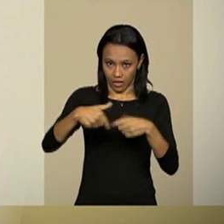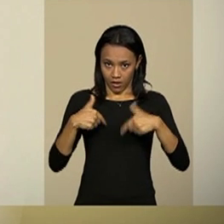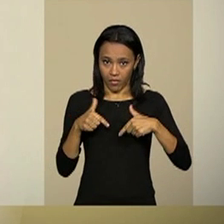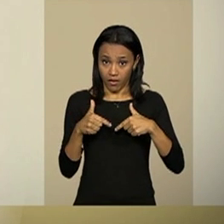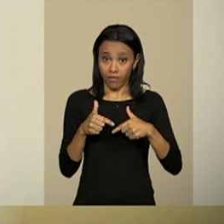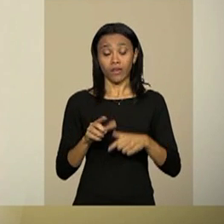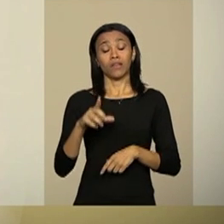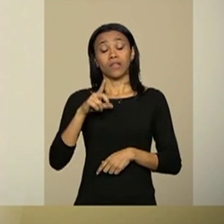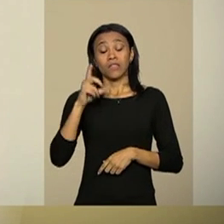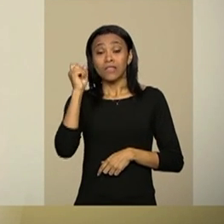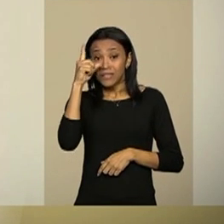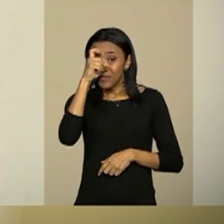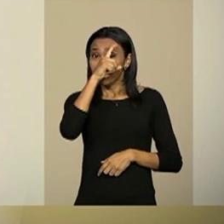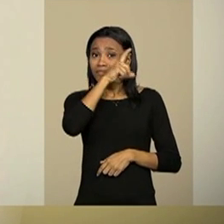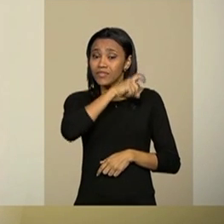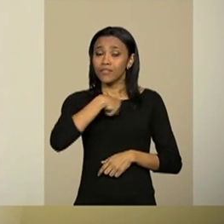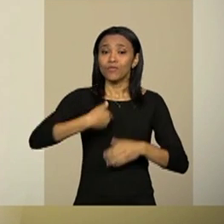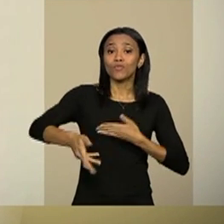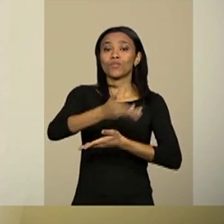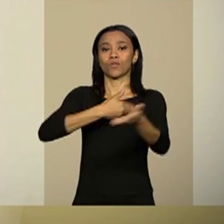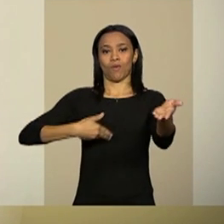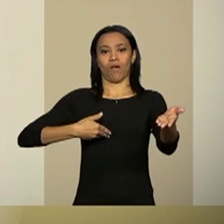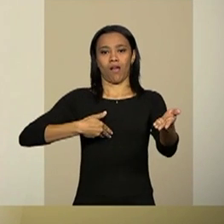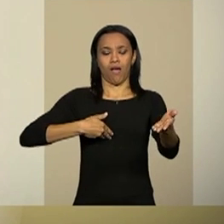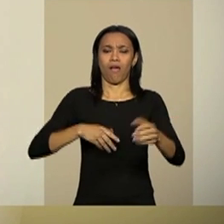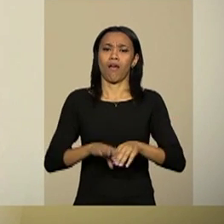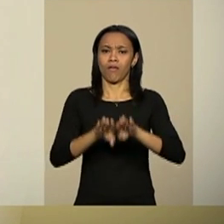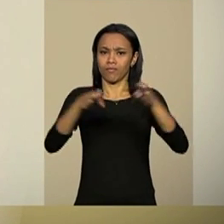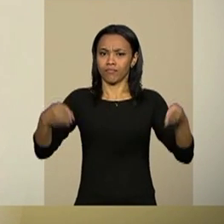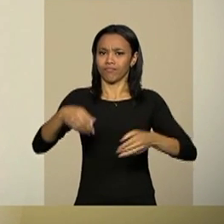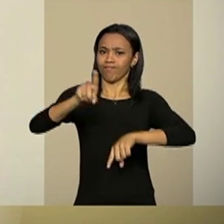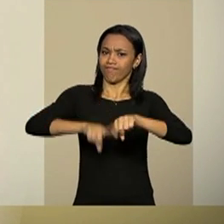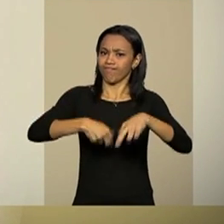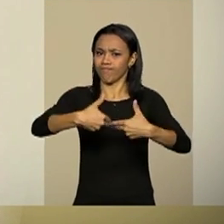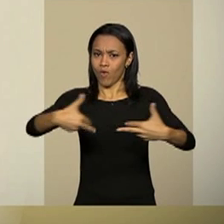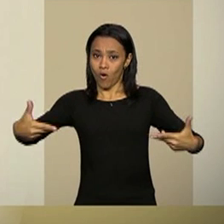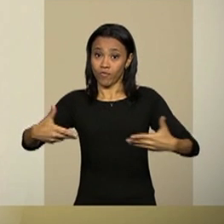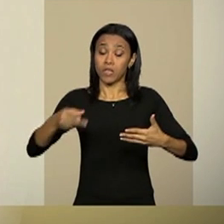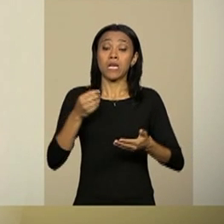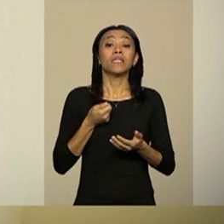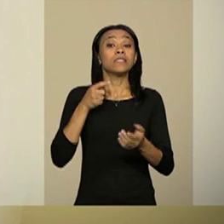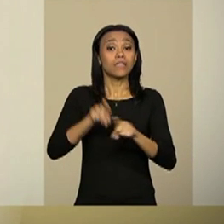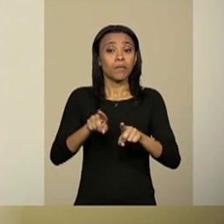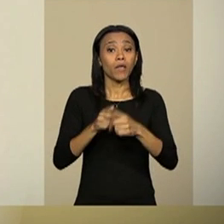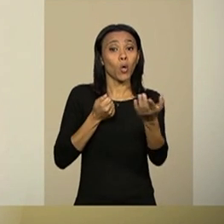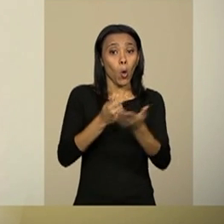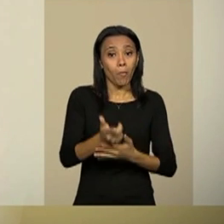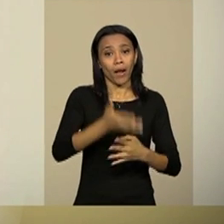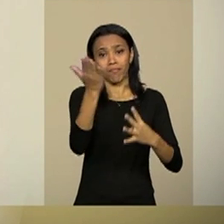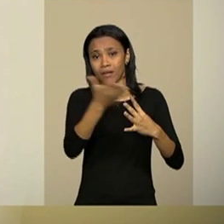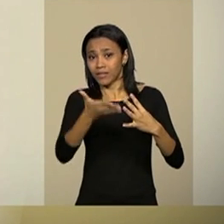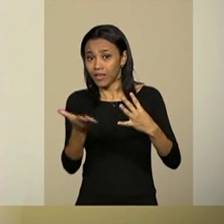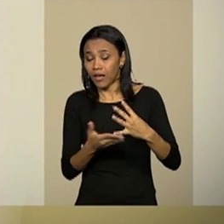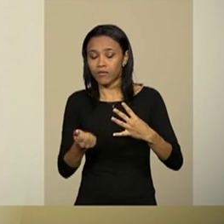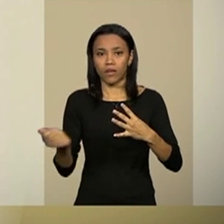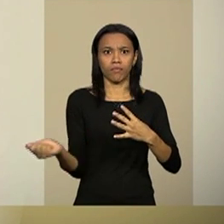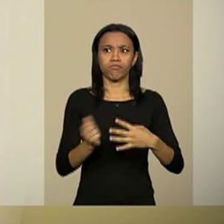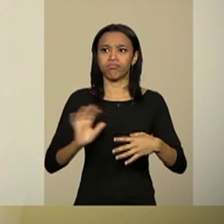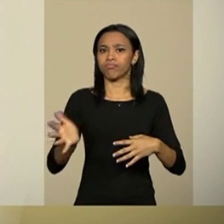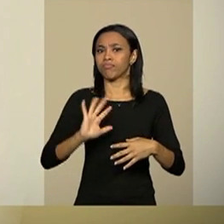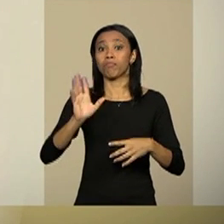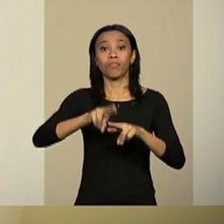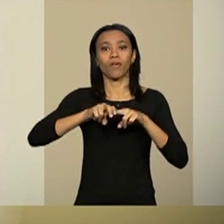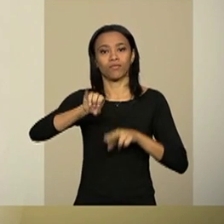chega muita dificuldade para trocar os móveis para comprar parcelado as prestações ficavam muito altas por causa